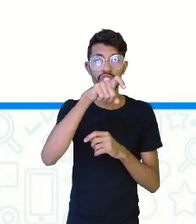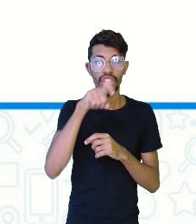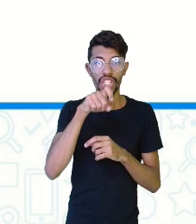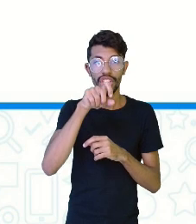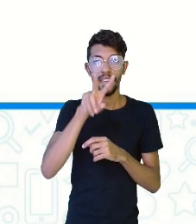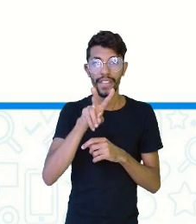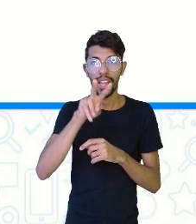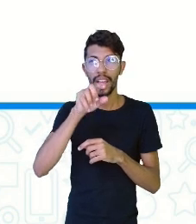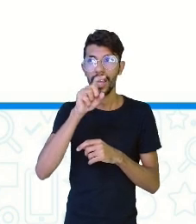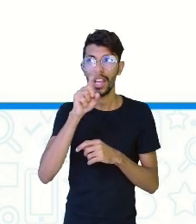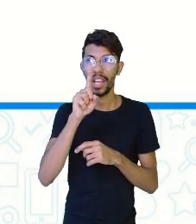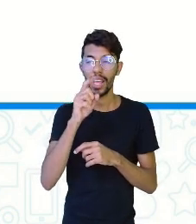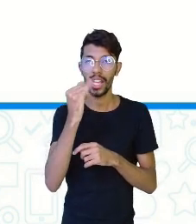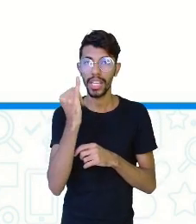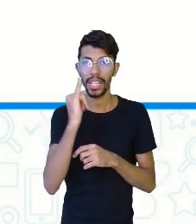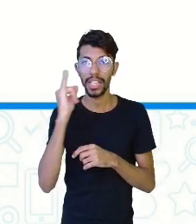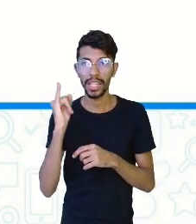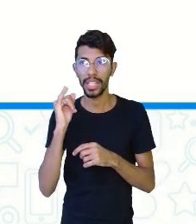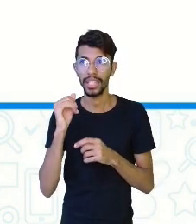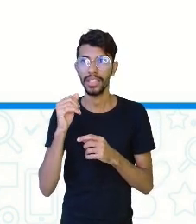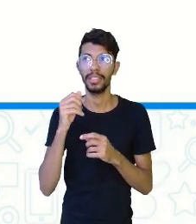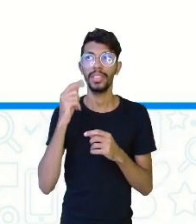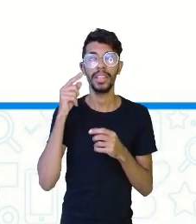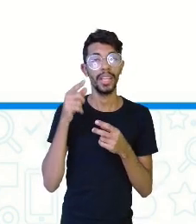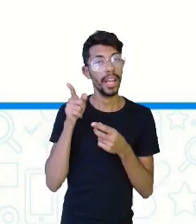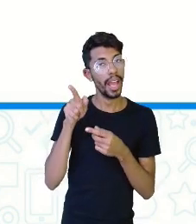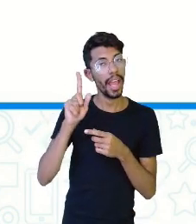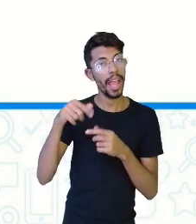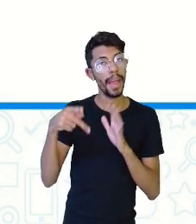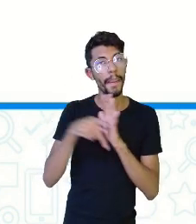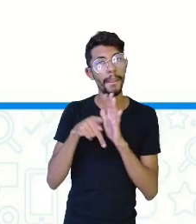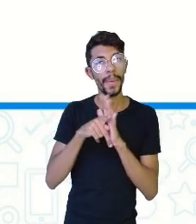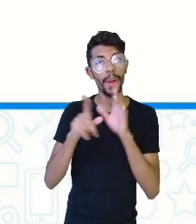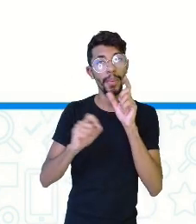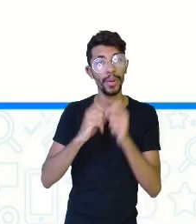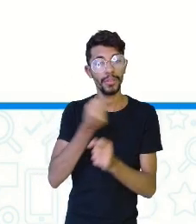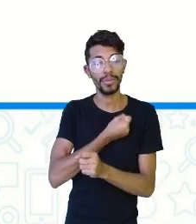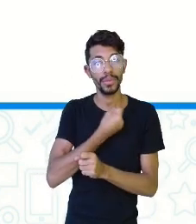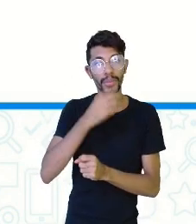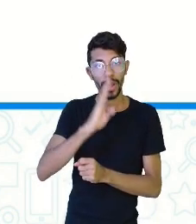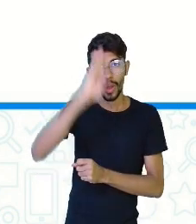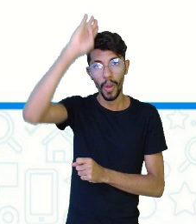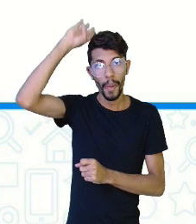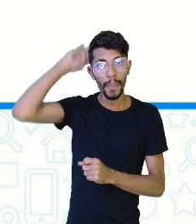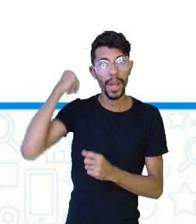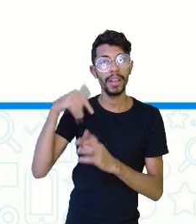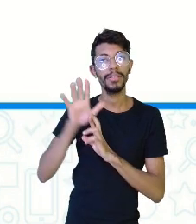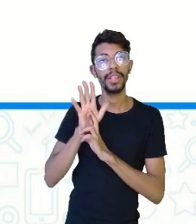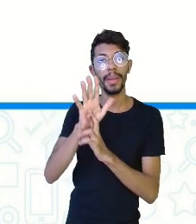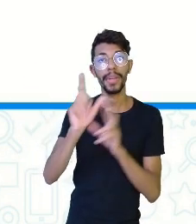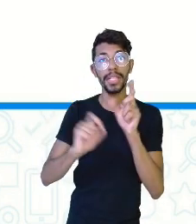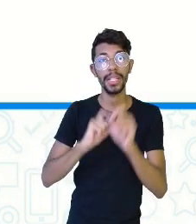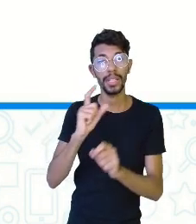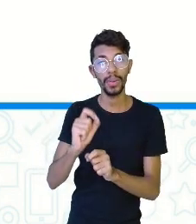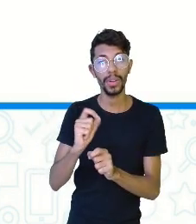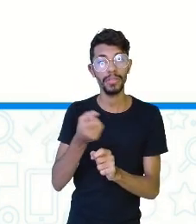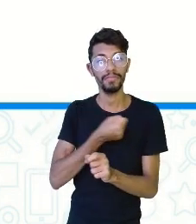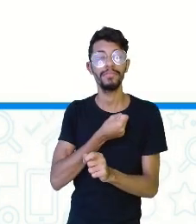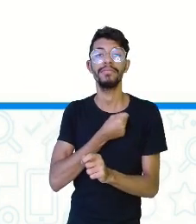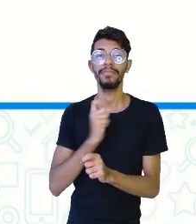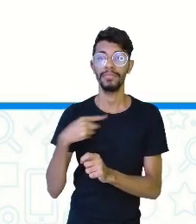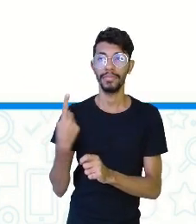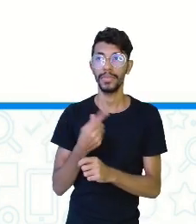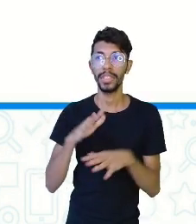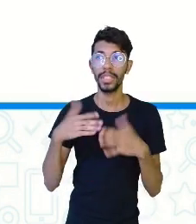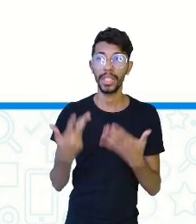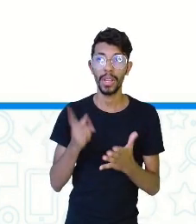algarismo romano, que você já aprendeu na aula de matemática, e com certeza você sabe que representam números. Então, sempre que a